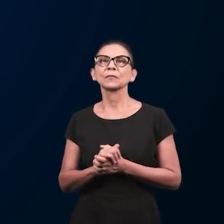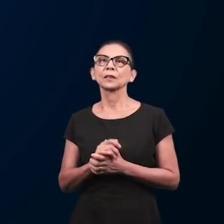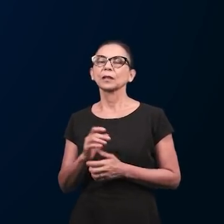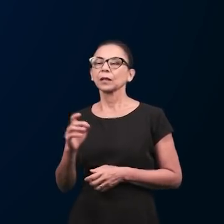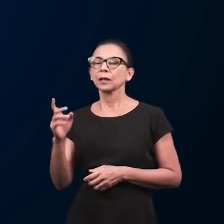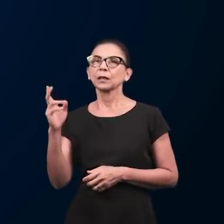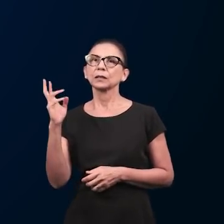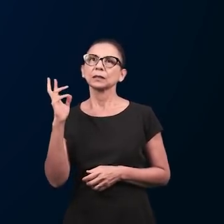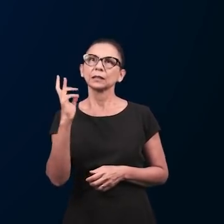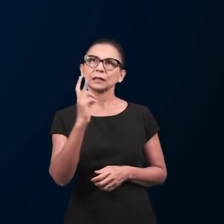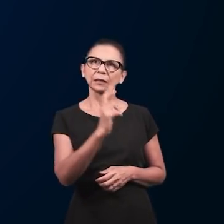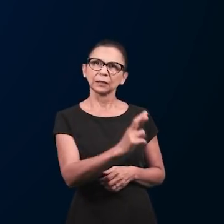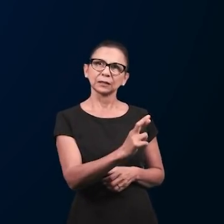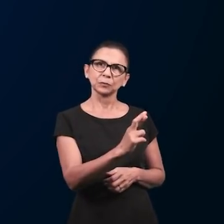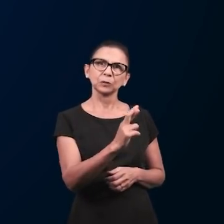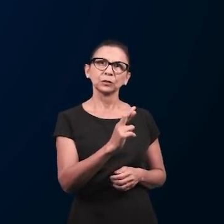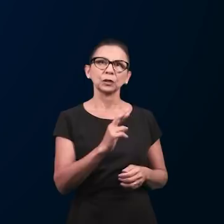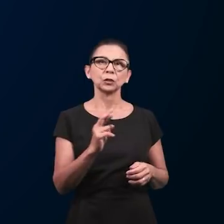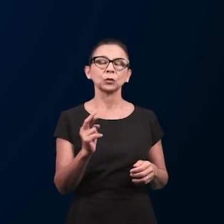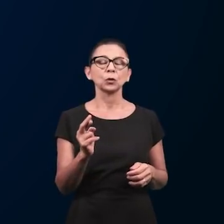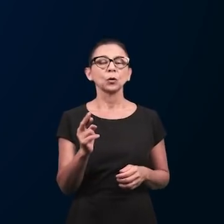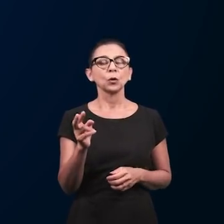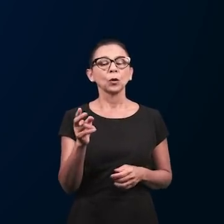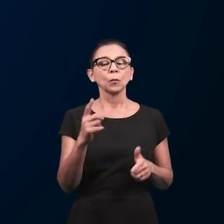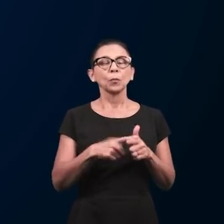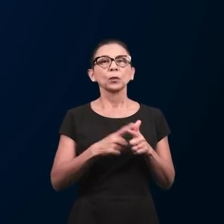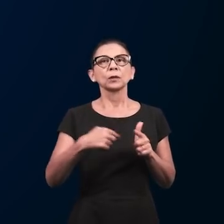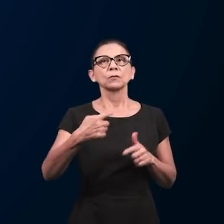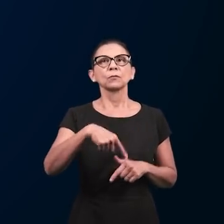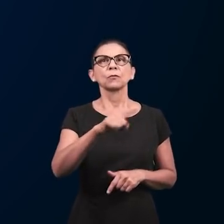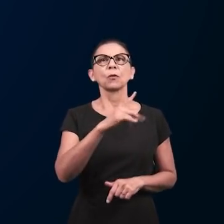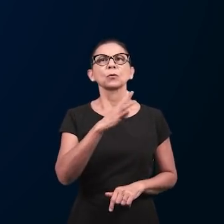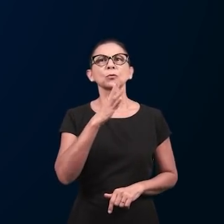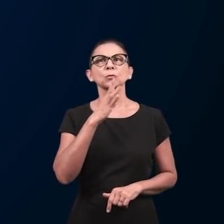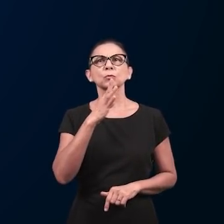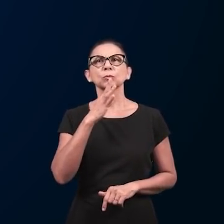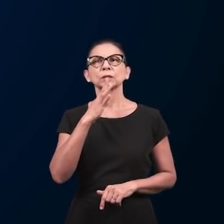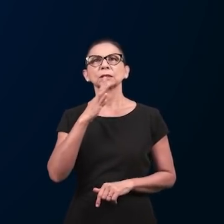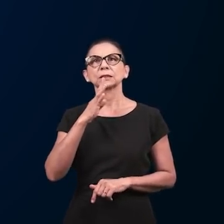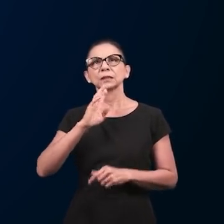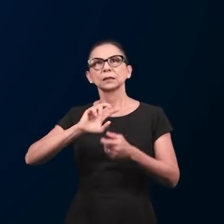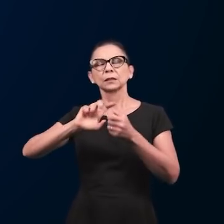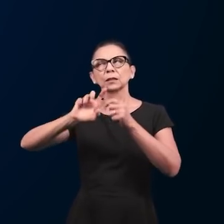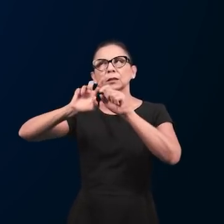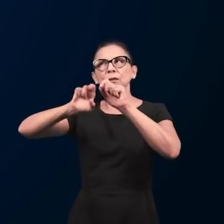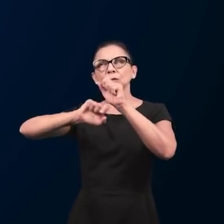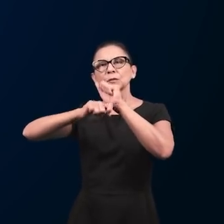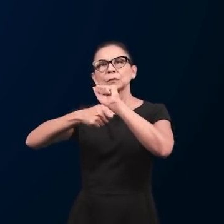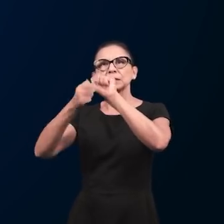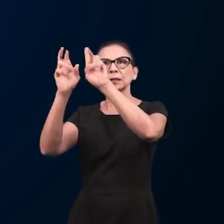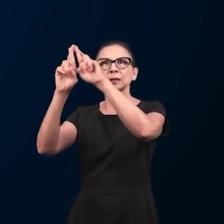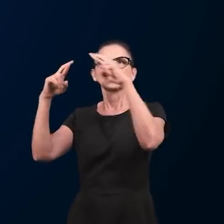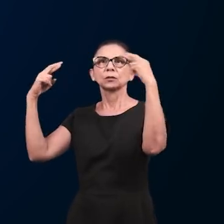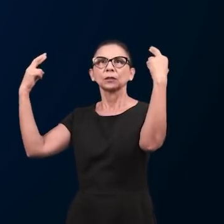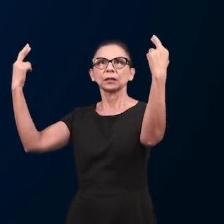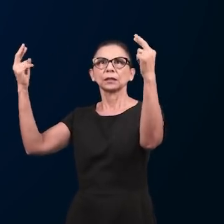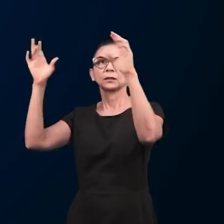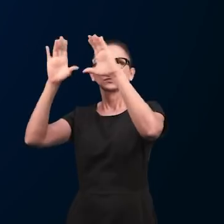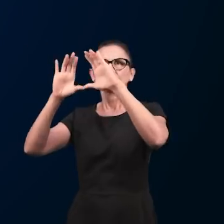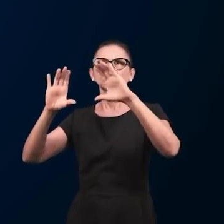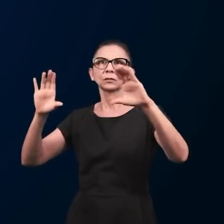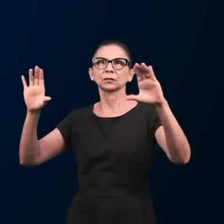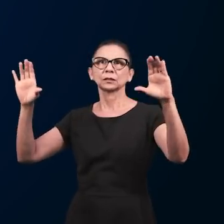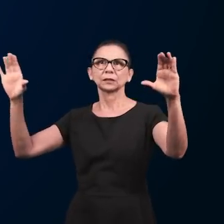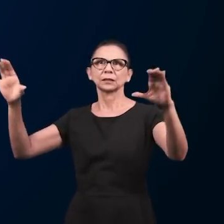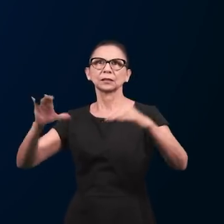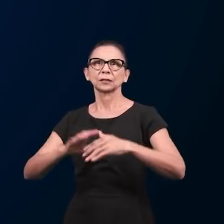disse-lhes: Porque a vos é dado conhecer os mistérios do reino dos céus, mas a